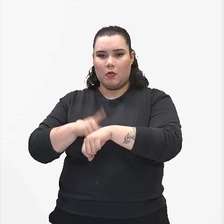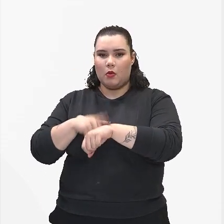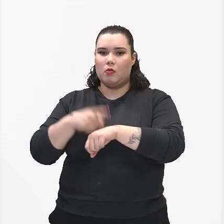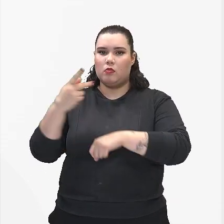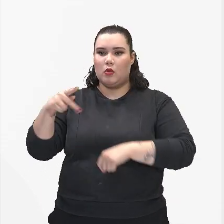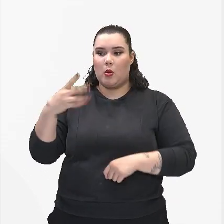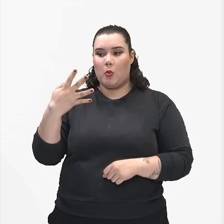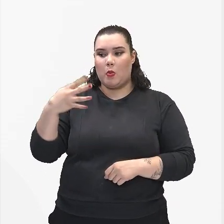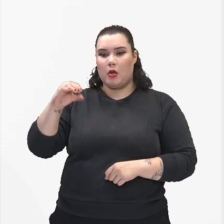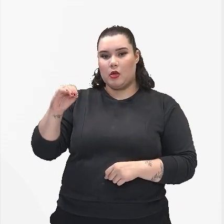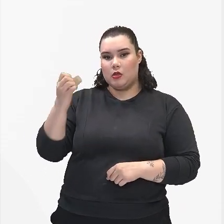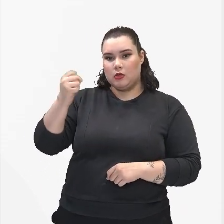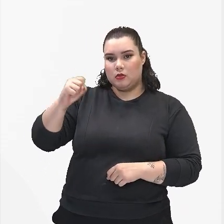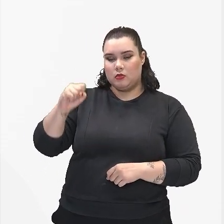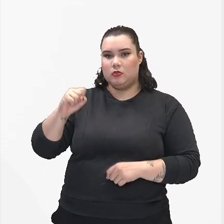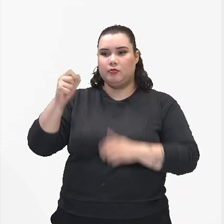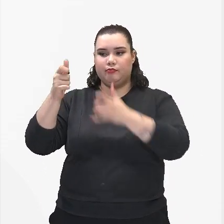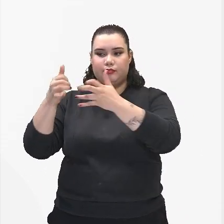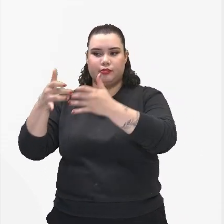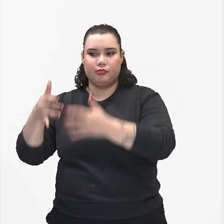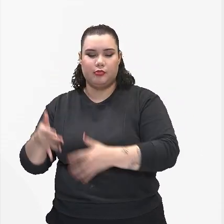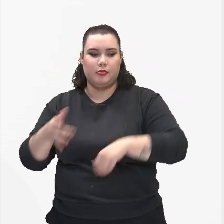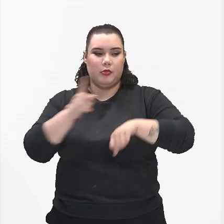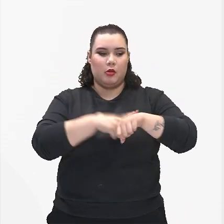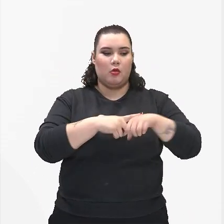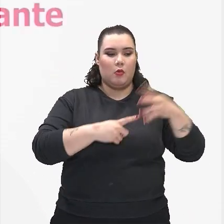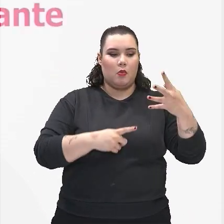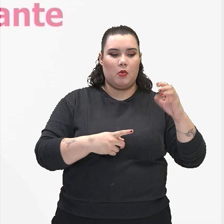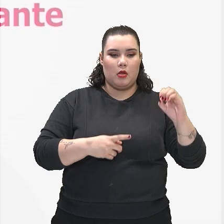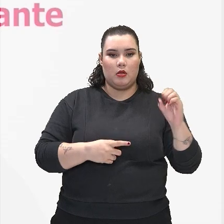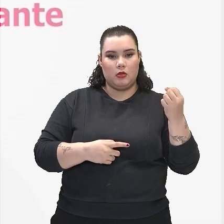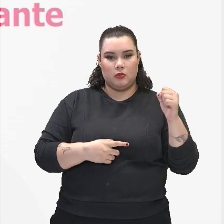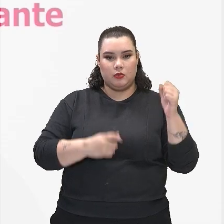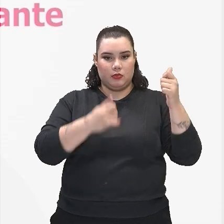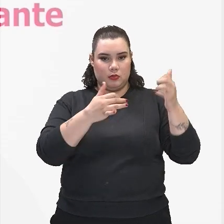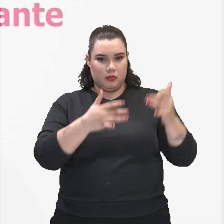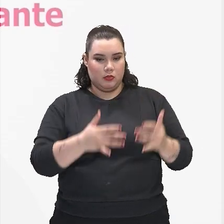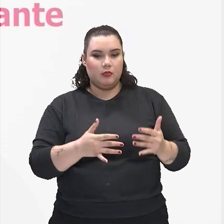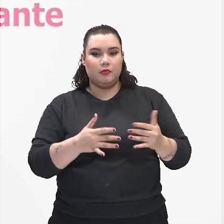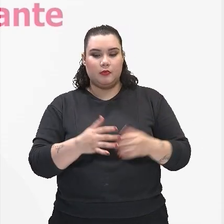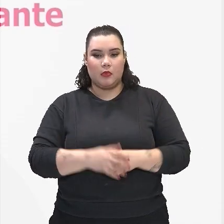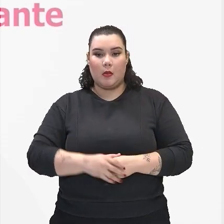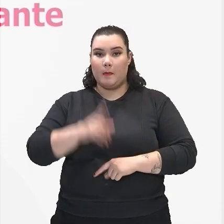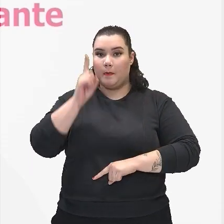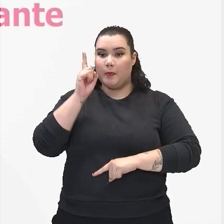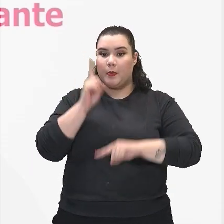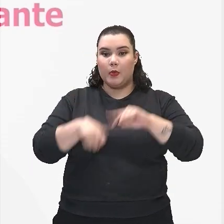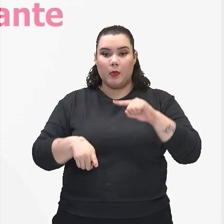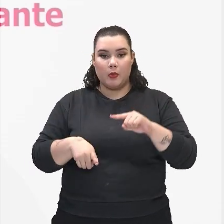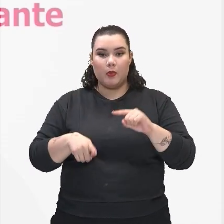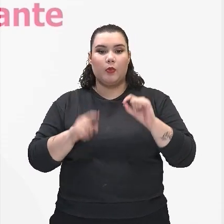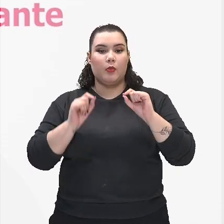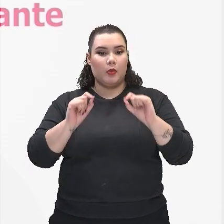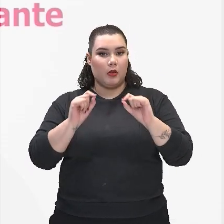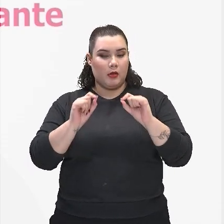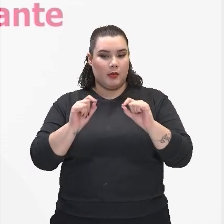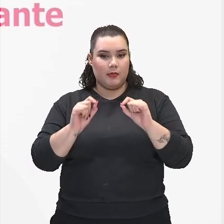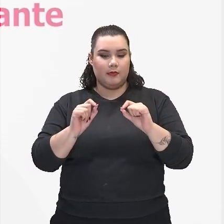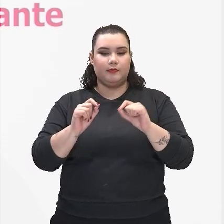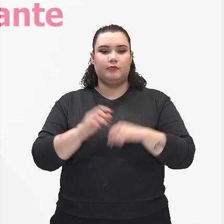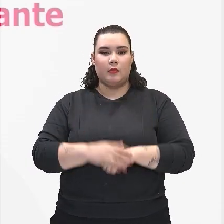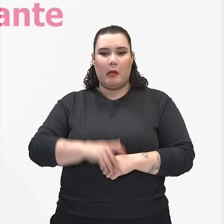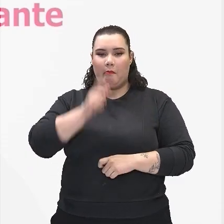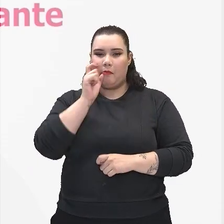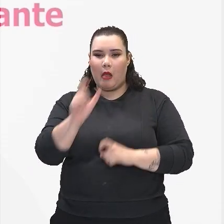máximo de 40 segundos para expor suas ideias em cada turno. Segundo, é extremamente importante que